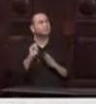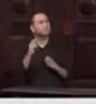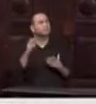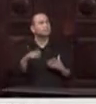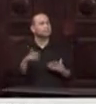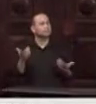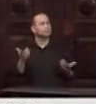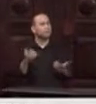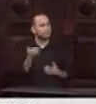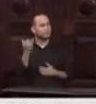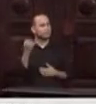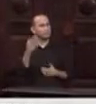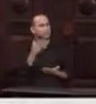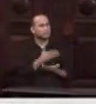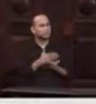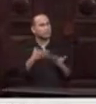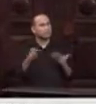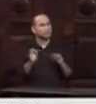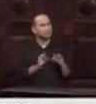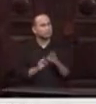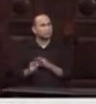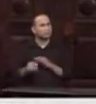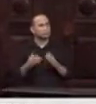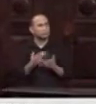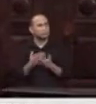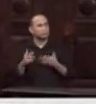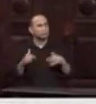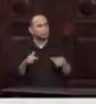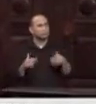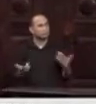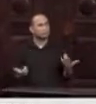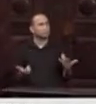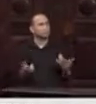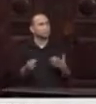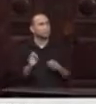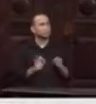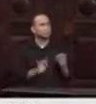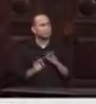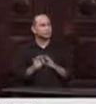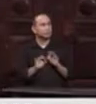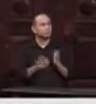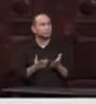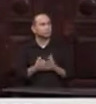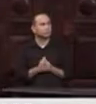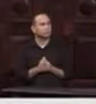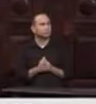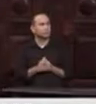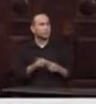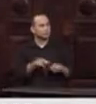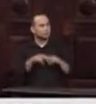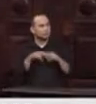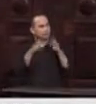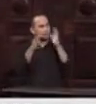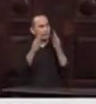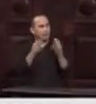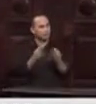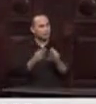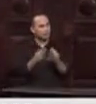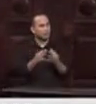lugar, começar a regularizar, começar a trabalhar no sentido da regularização fundiária, né, para que essas famílias